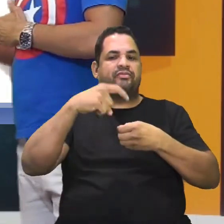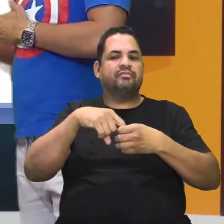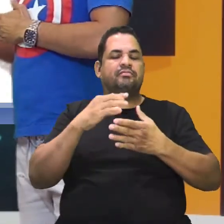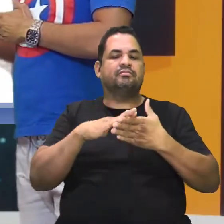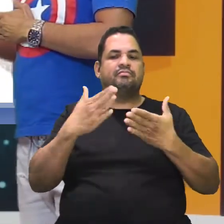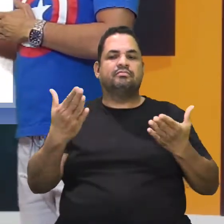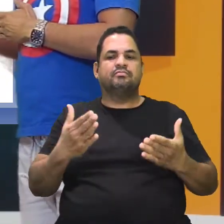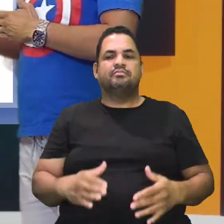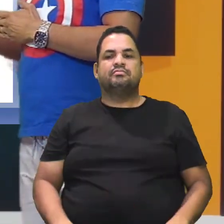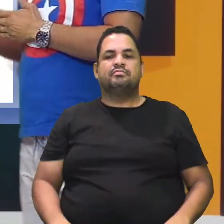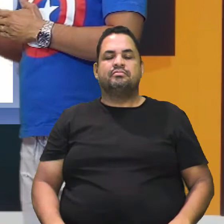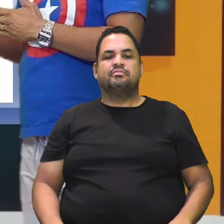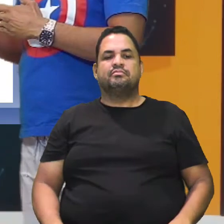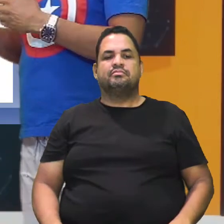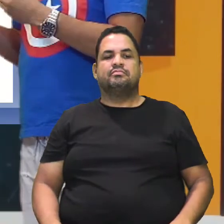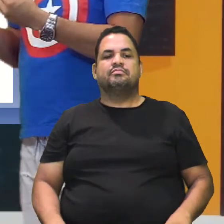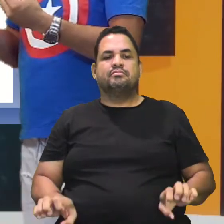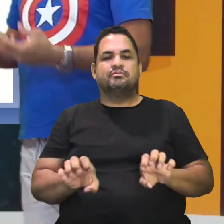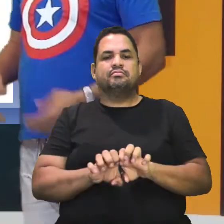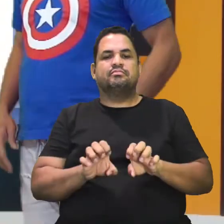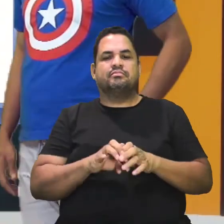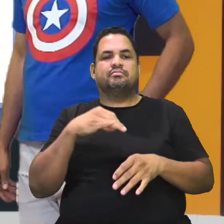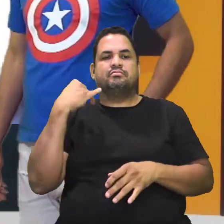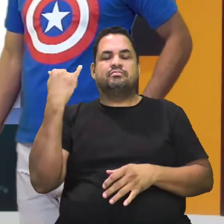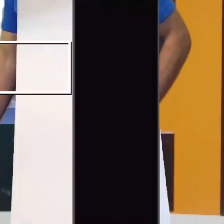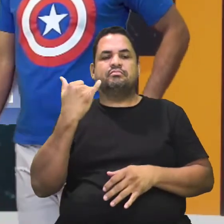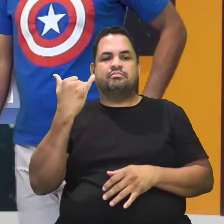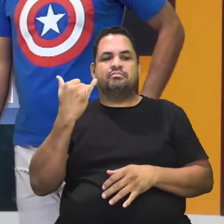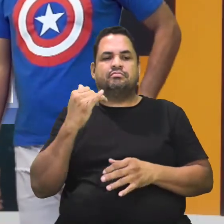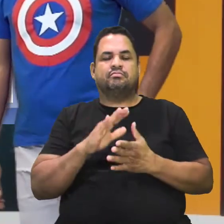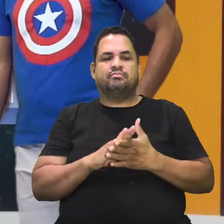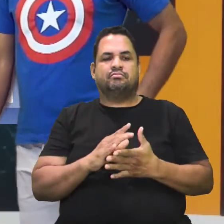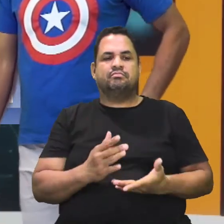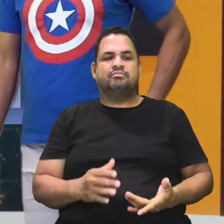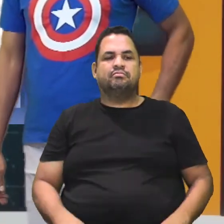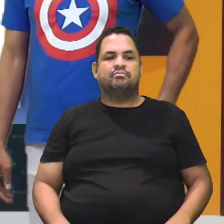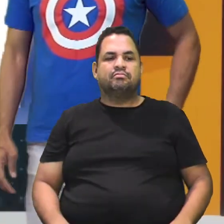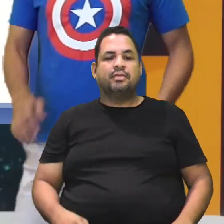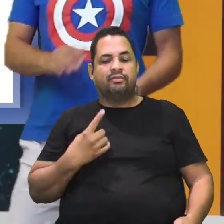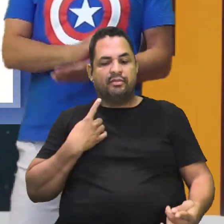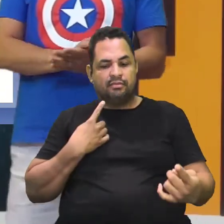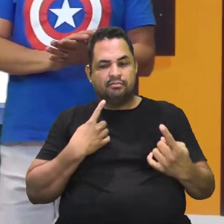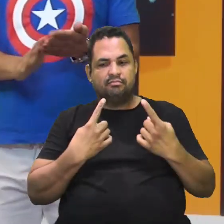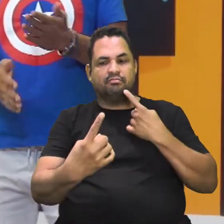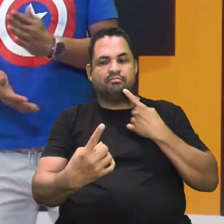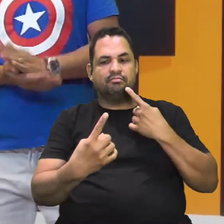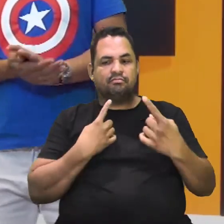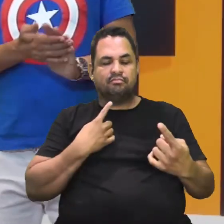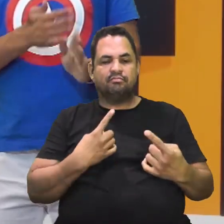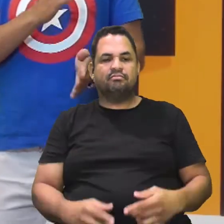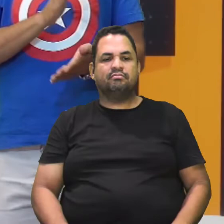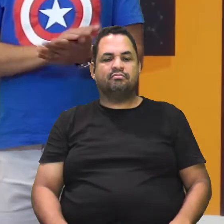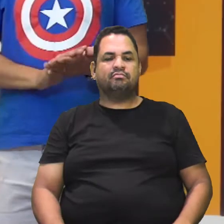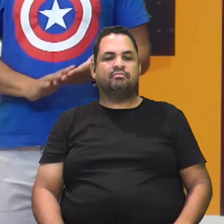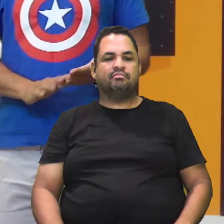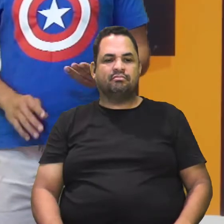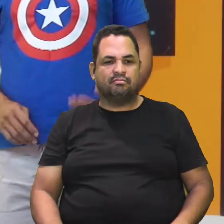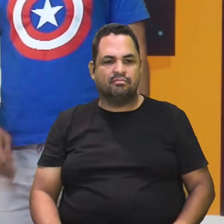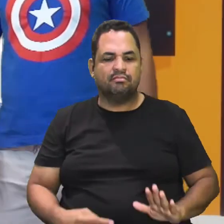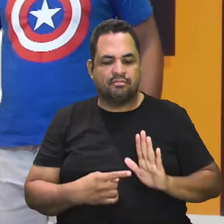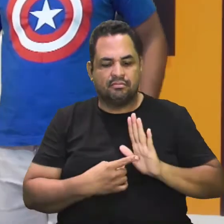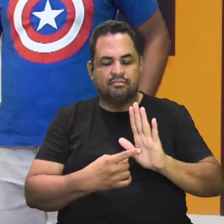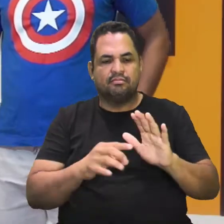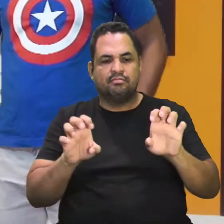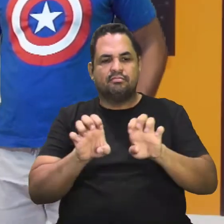gráfico para a equação. Então, isso é importante. Aqui é uma via de mão dupla, né? Ou é fornecida a